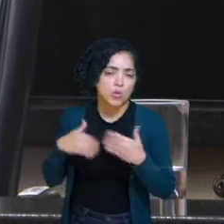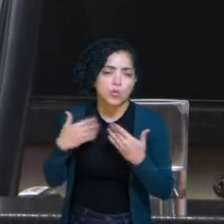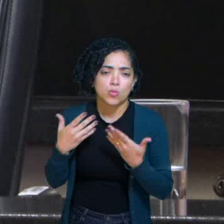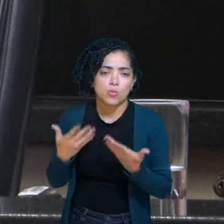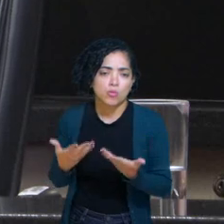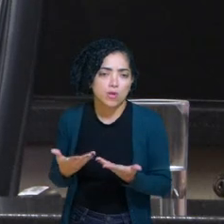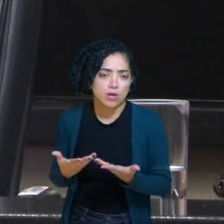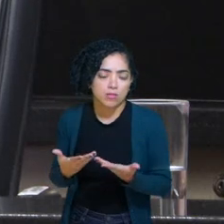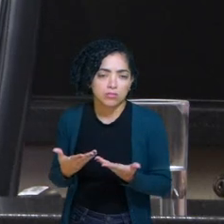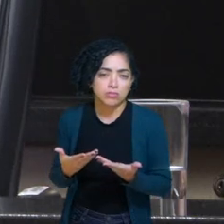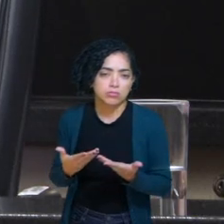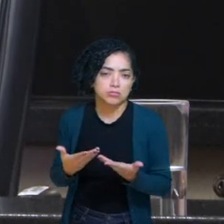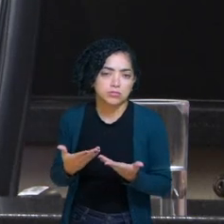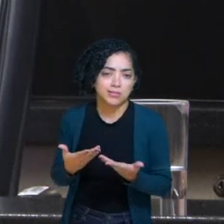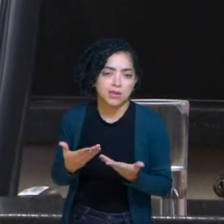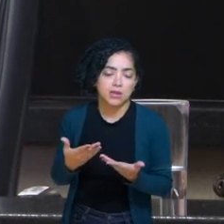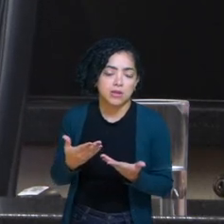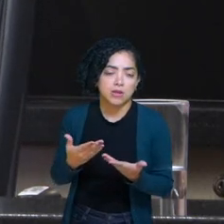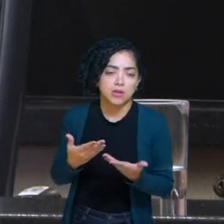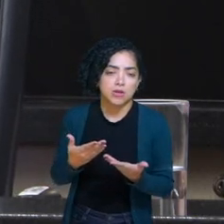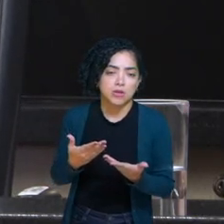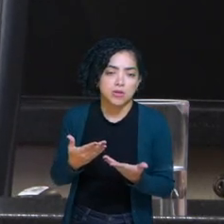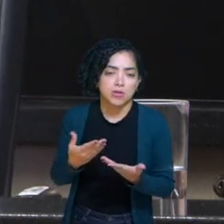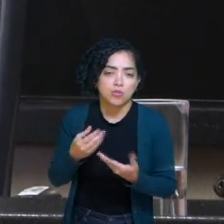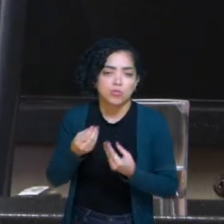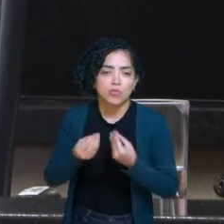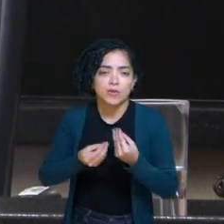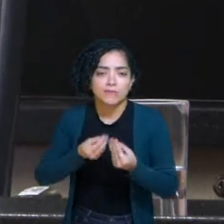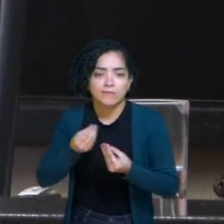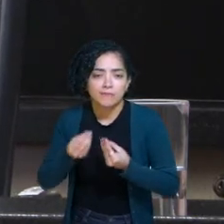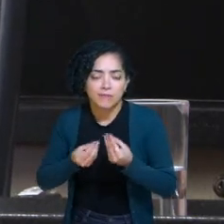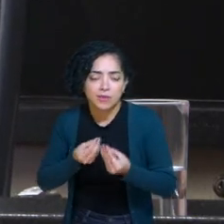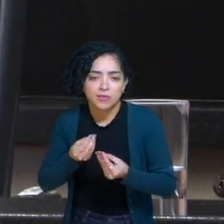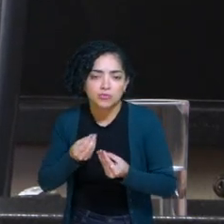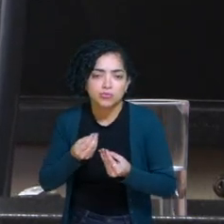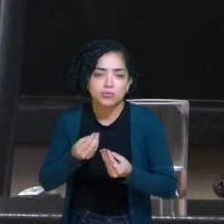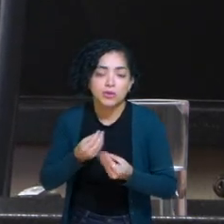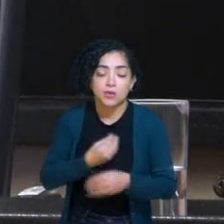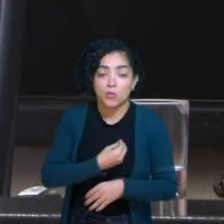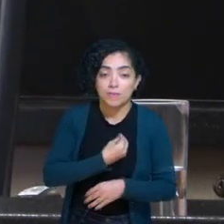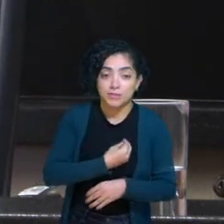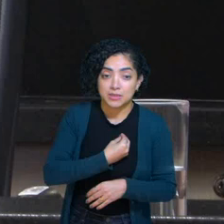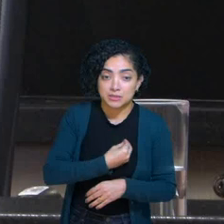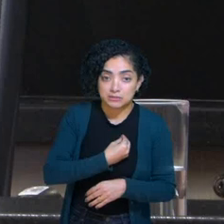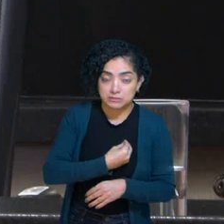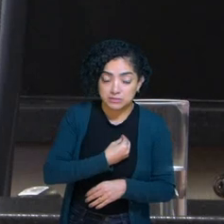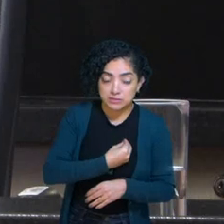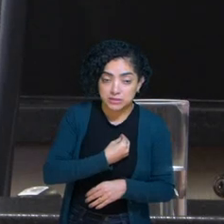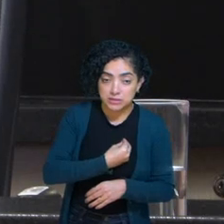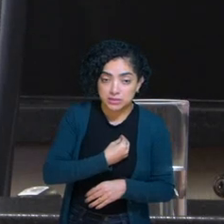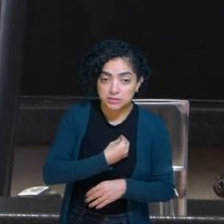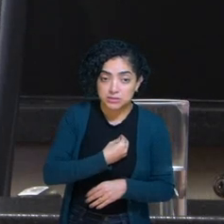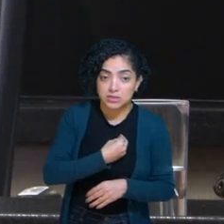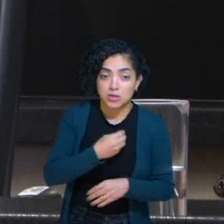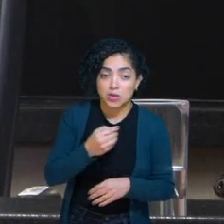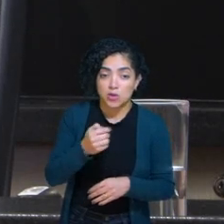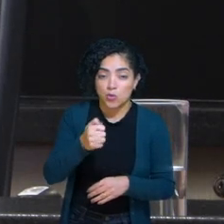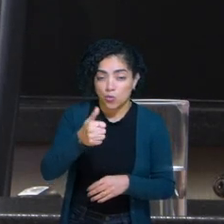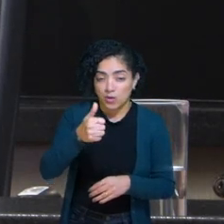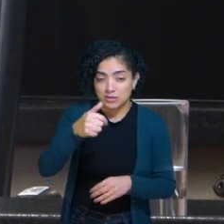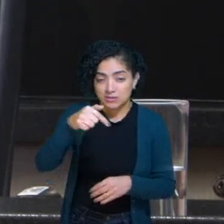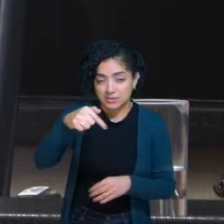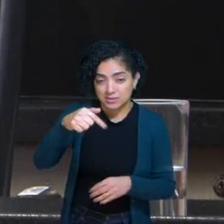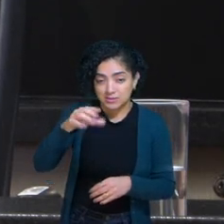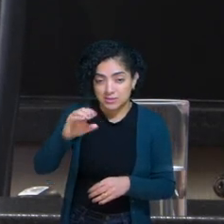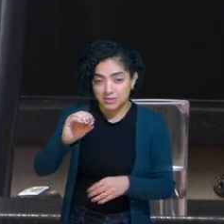sobre a carreira docente né Com a presença né de de de quase 70% né